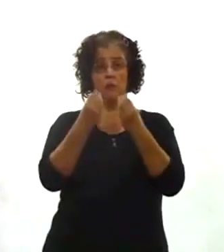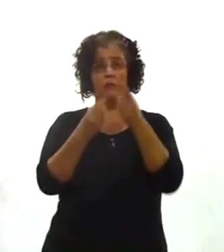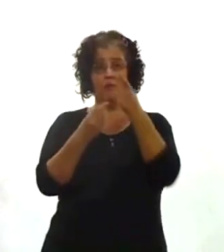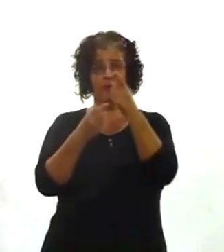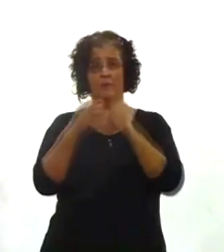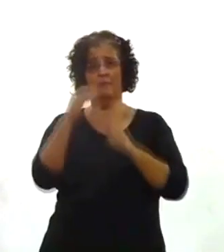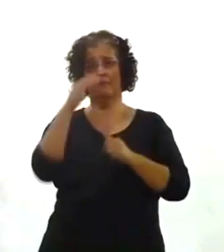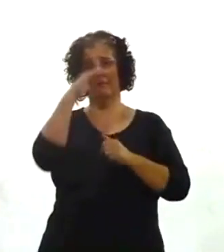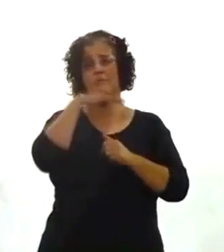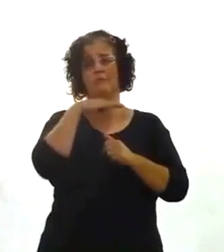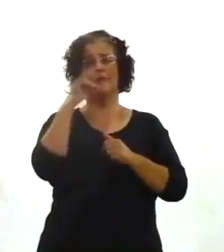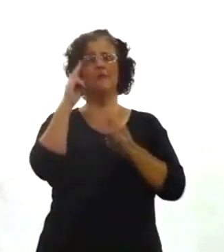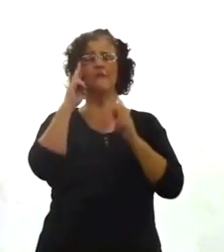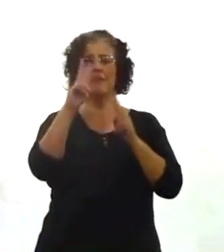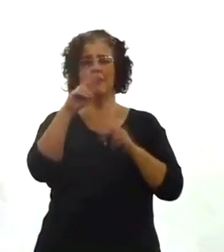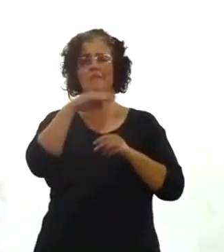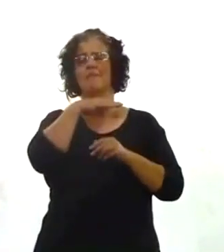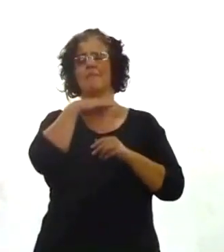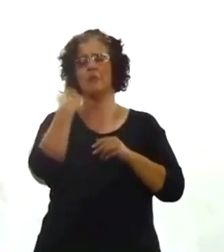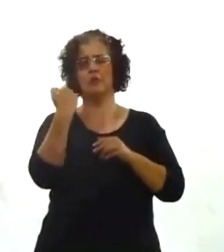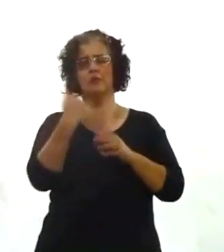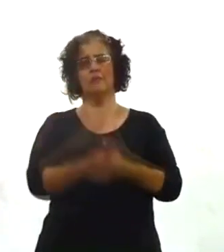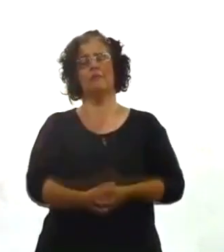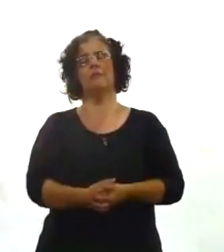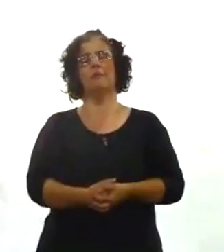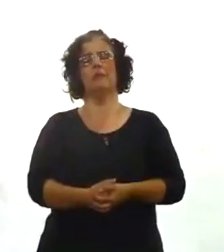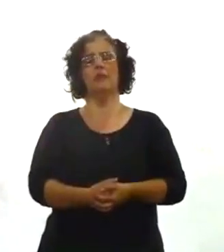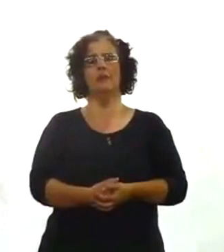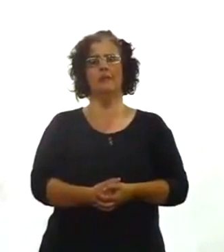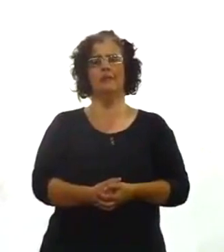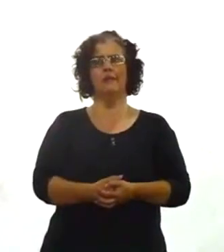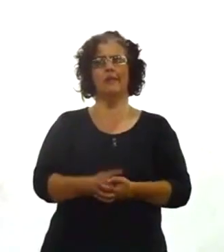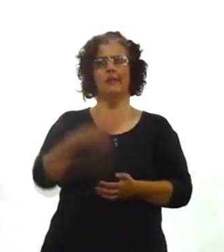Você tem uma teologia da morte?